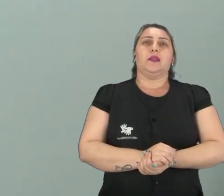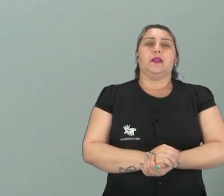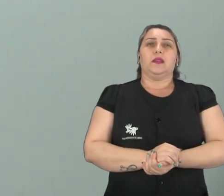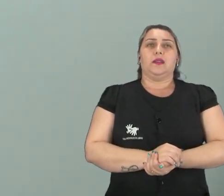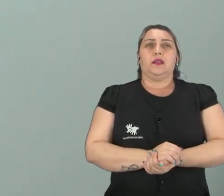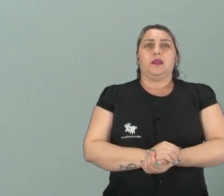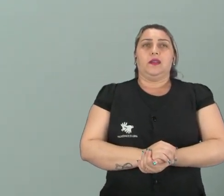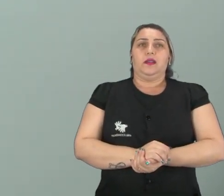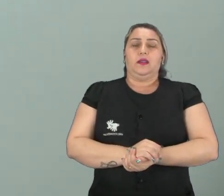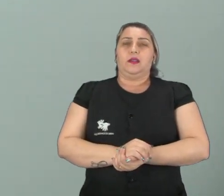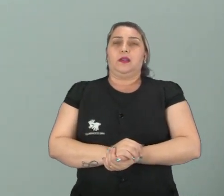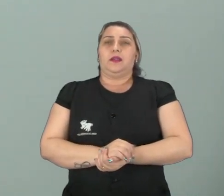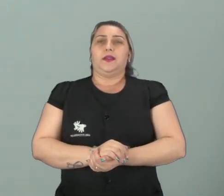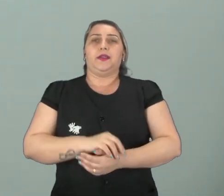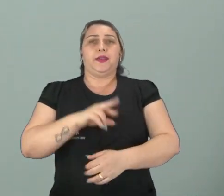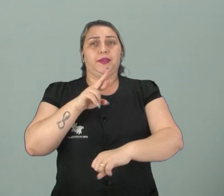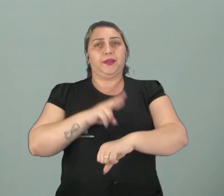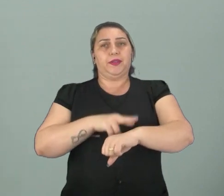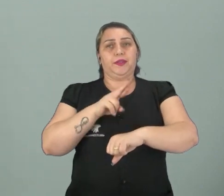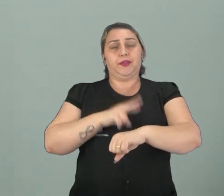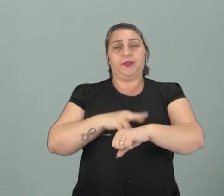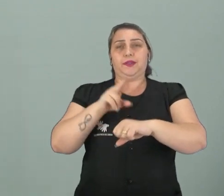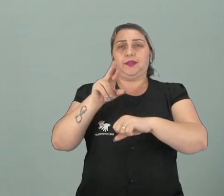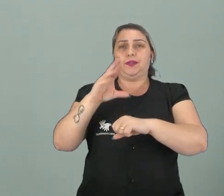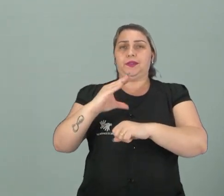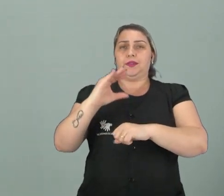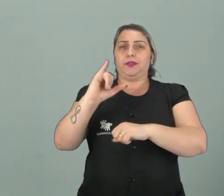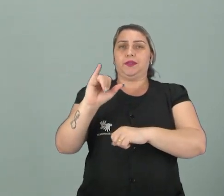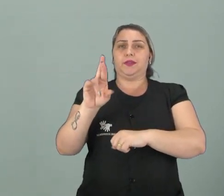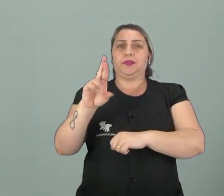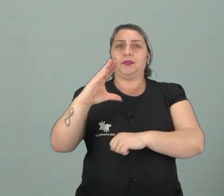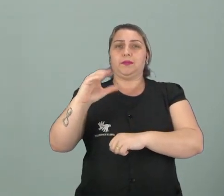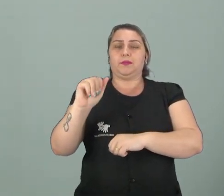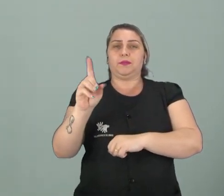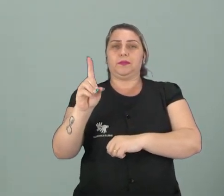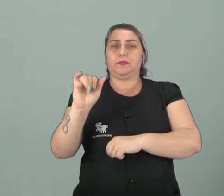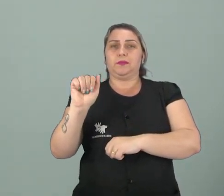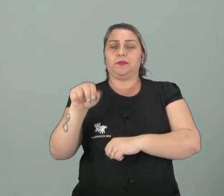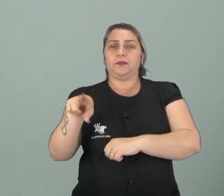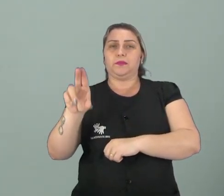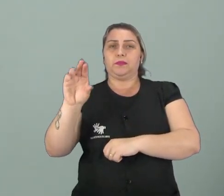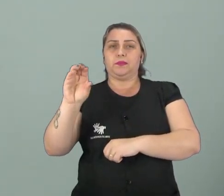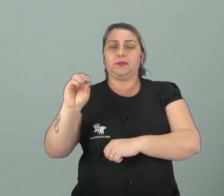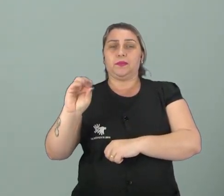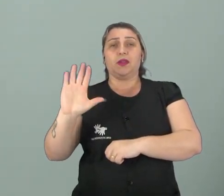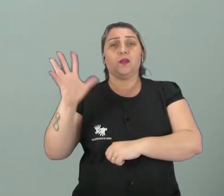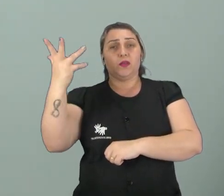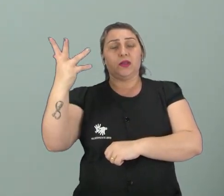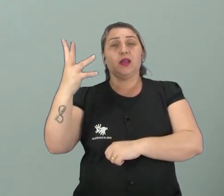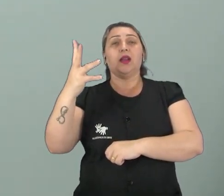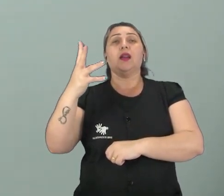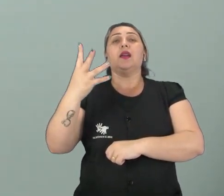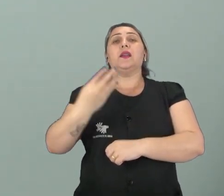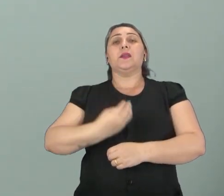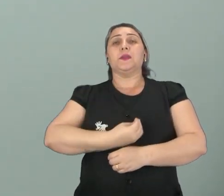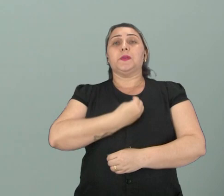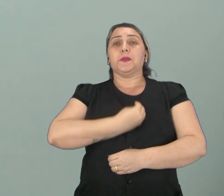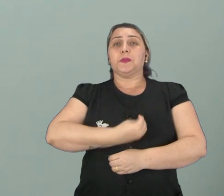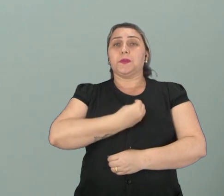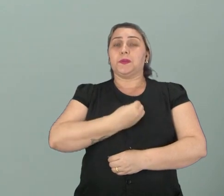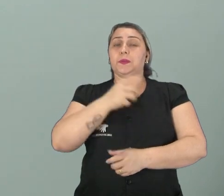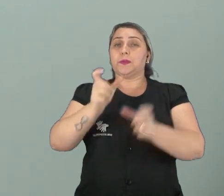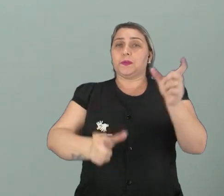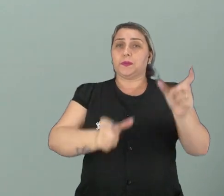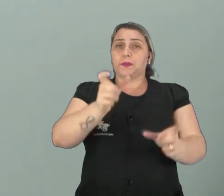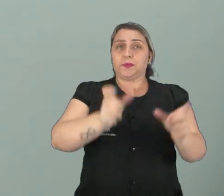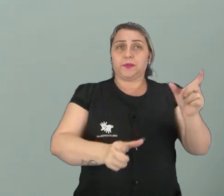quando a gente fala de ritmo circadiano, é importante a gente destacar o seguinte, que ele acontece nos seres vivos. Quando a gente fala